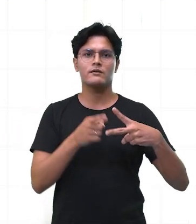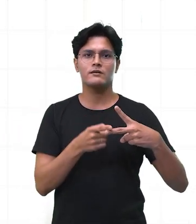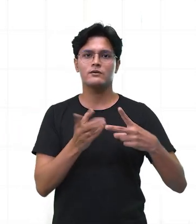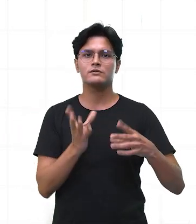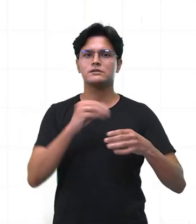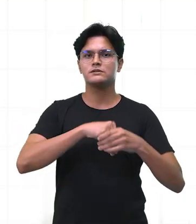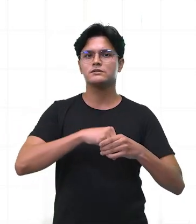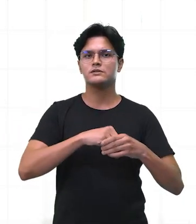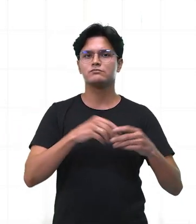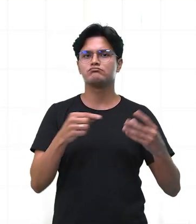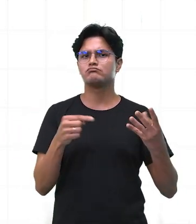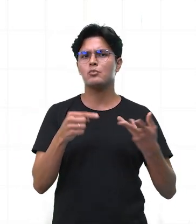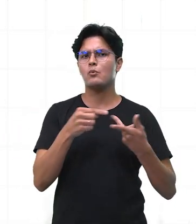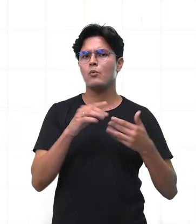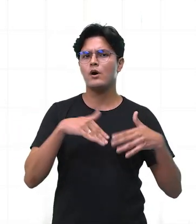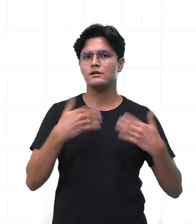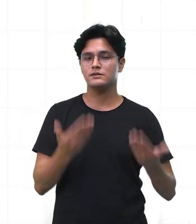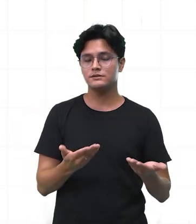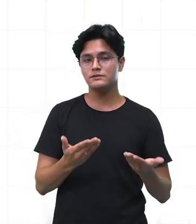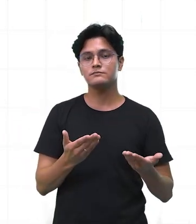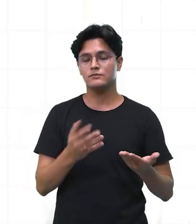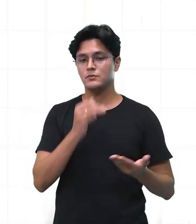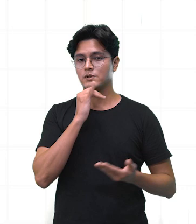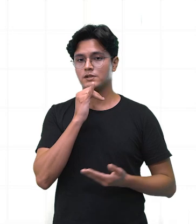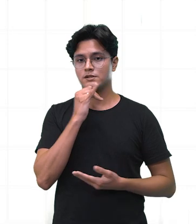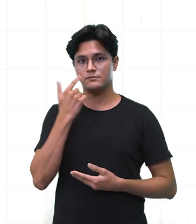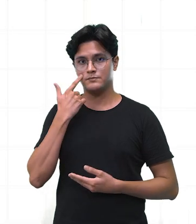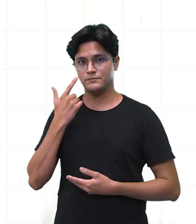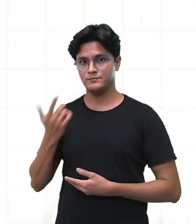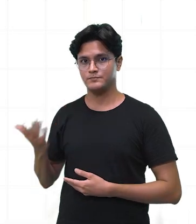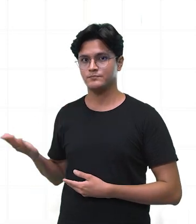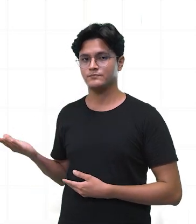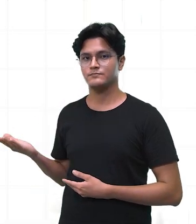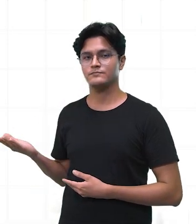internos? Esse aqui é um dos ângulos internos, veja.